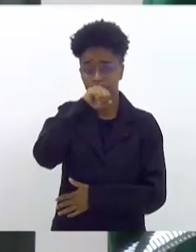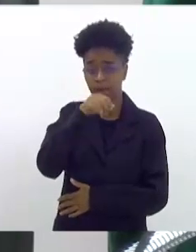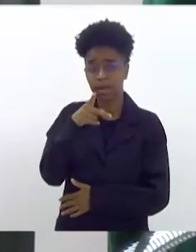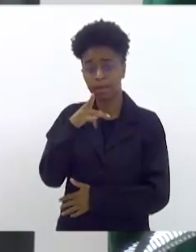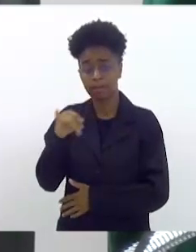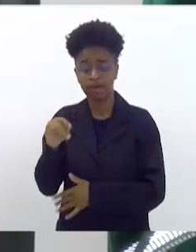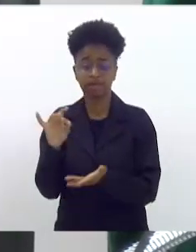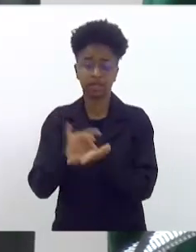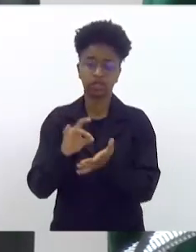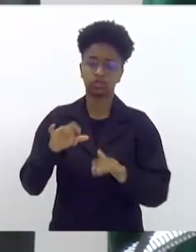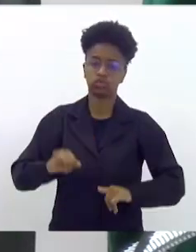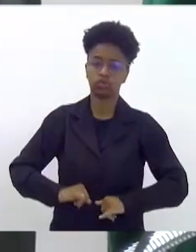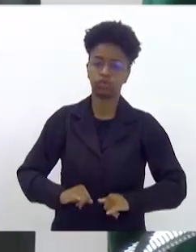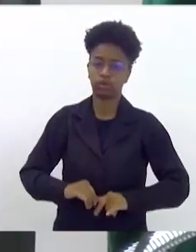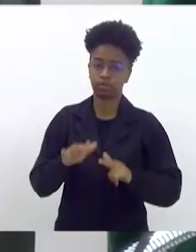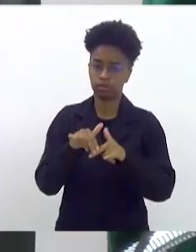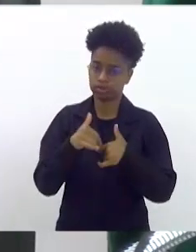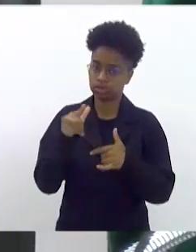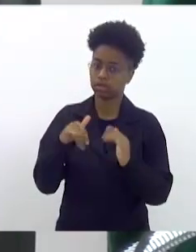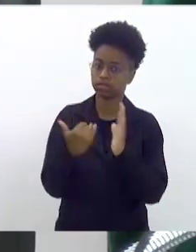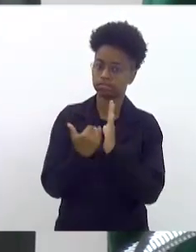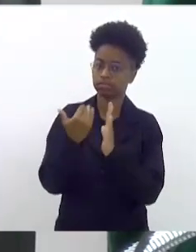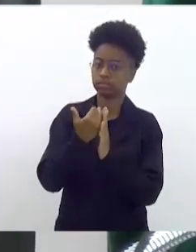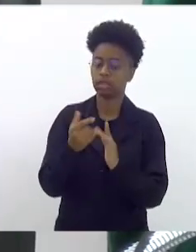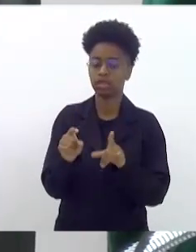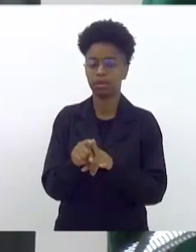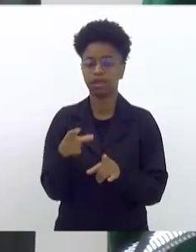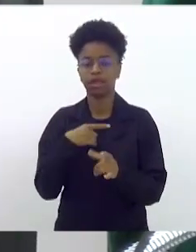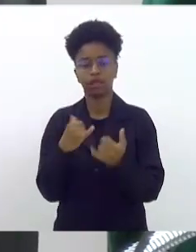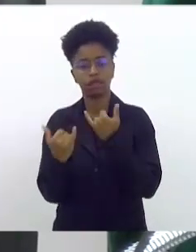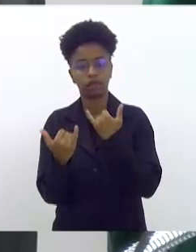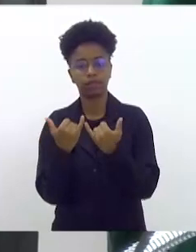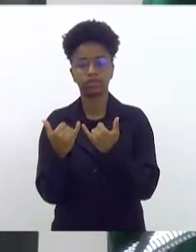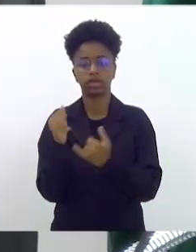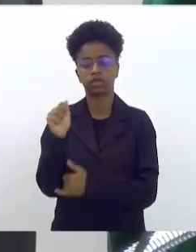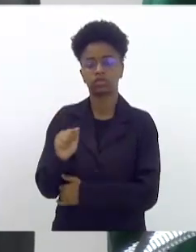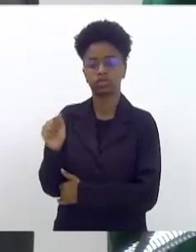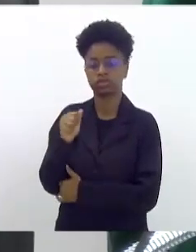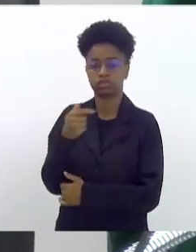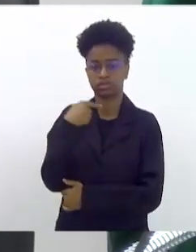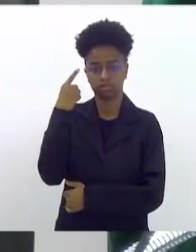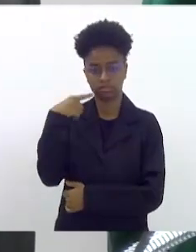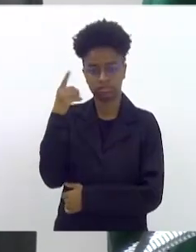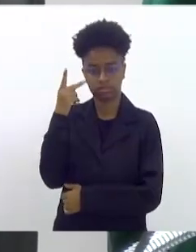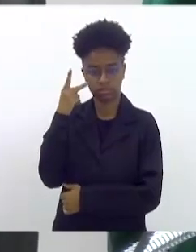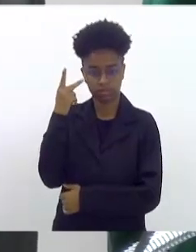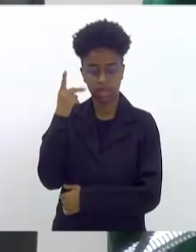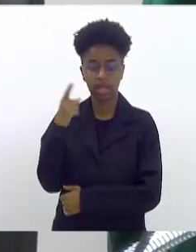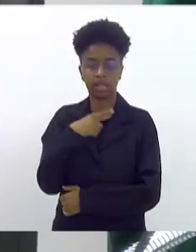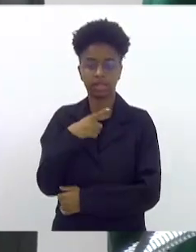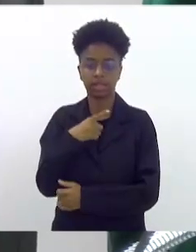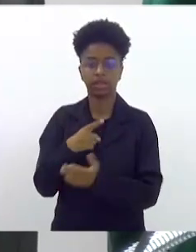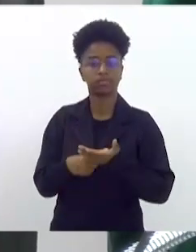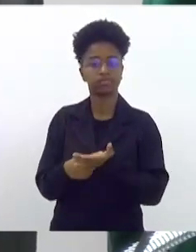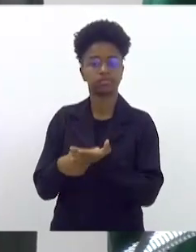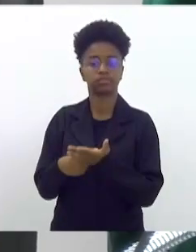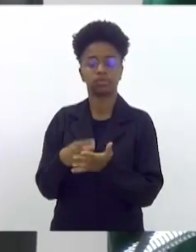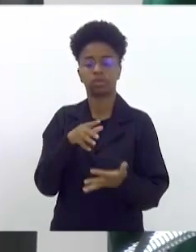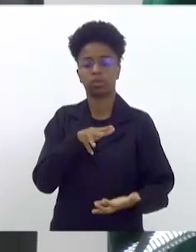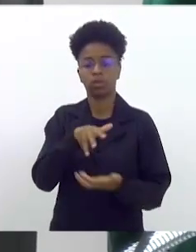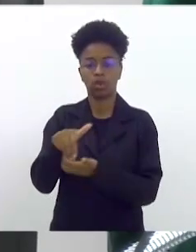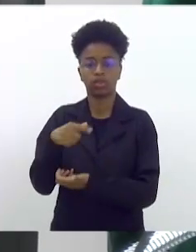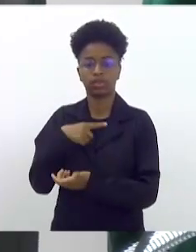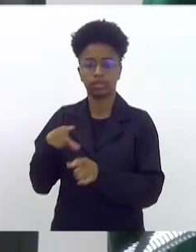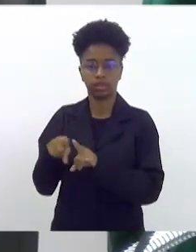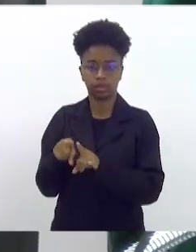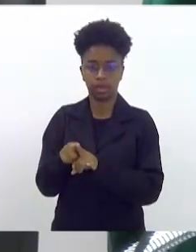sofrendo com isso é muito grande. E a gente tem um informe da Associação de Advogados de São Paulo. Entre os tratados internacionais estão a